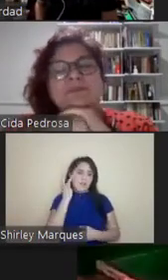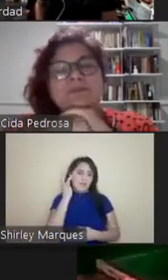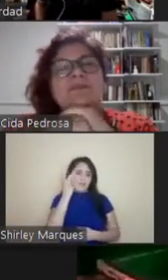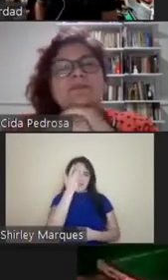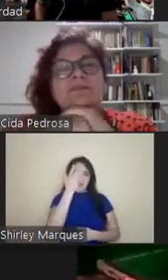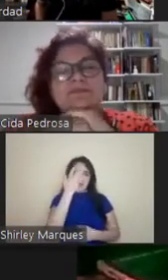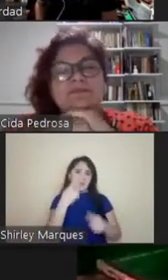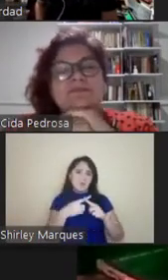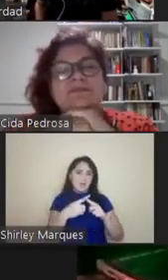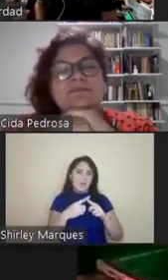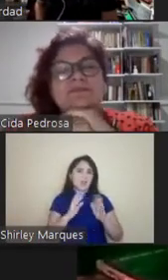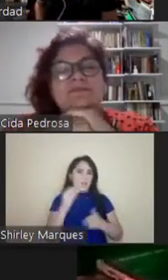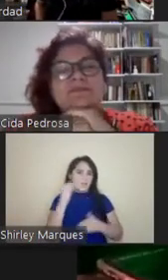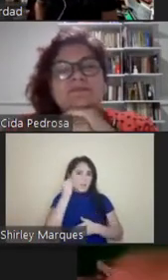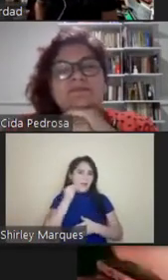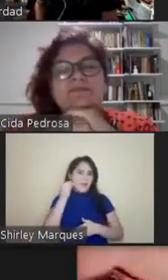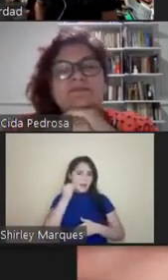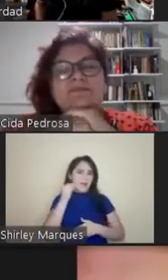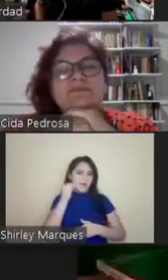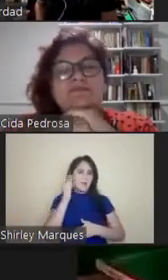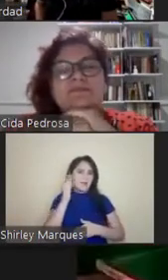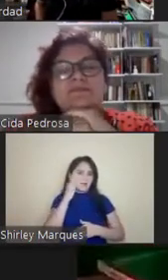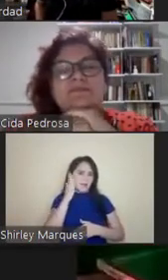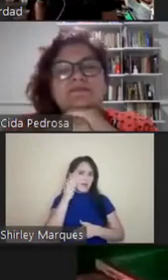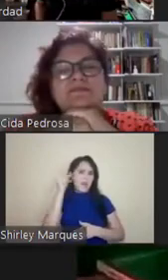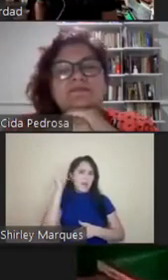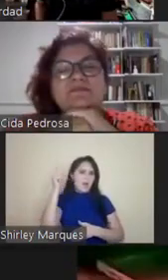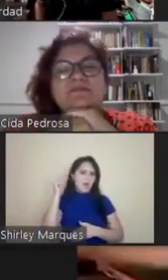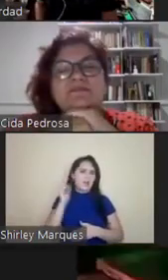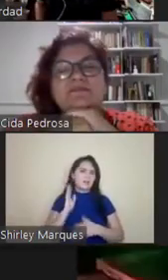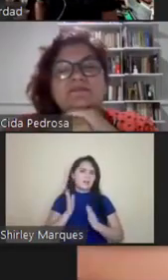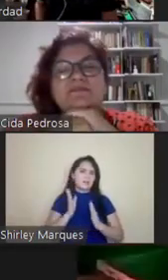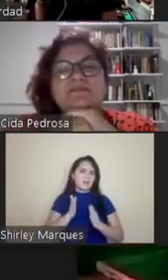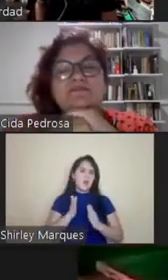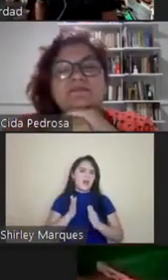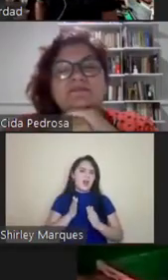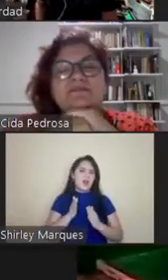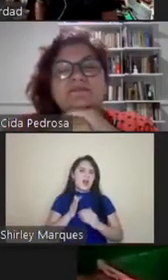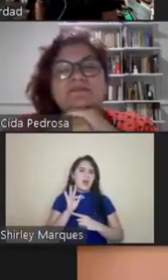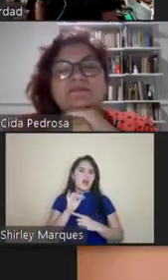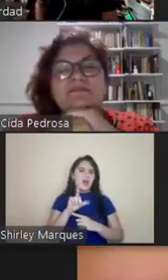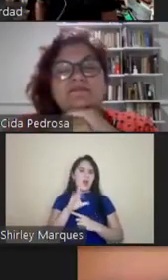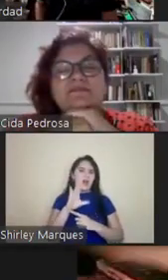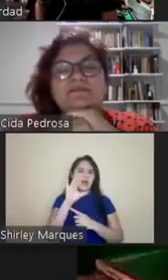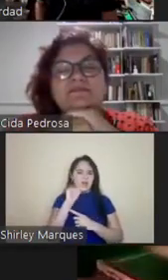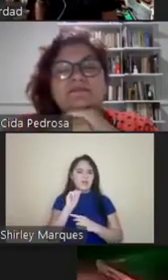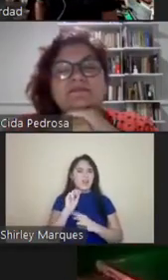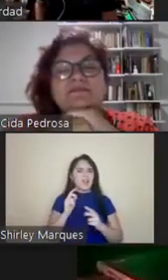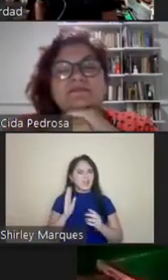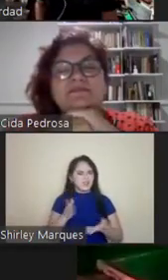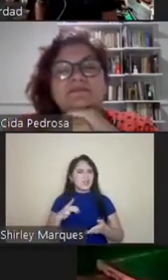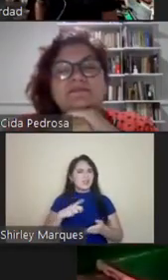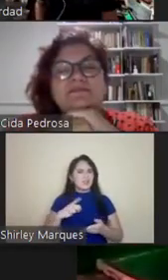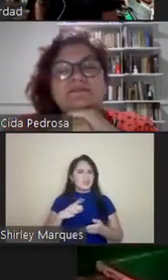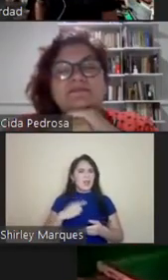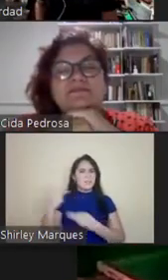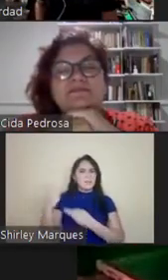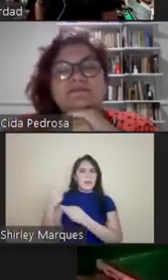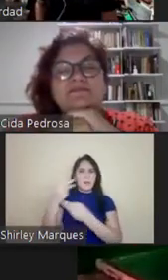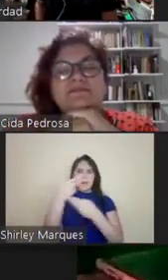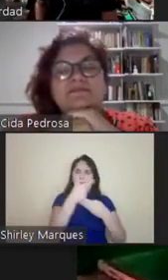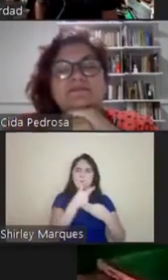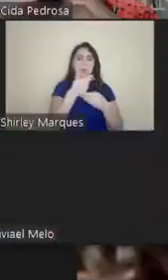know-how, já faziam isso de certa forma, durante a Flica já tinha toda a questão de TV, de filmagem, não sei o que e tal. Mas me diga aí.